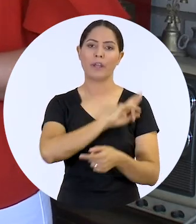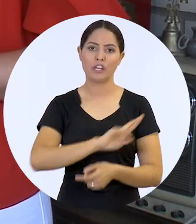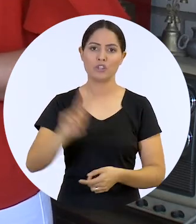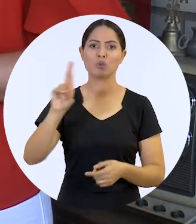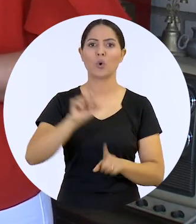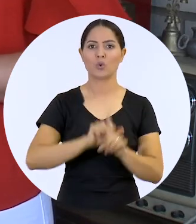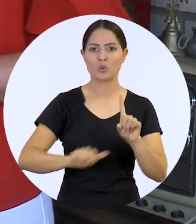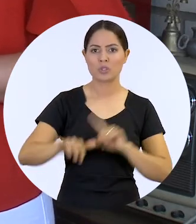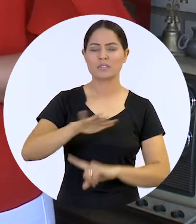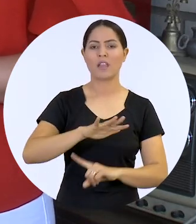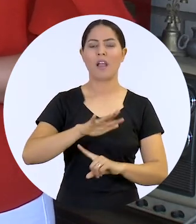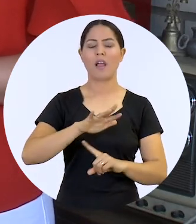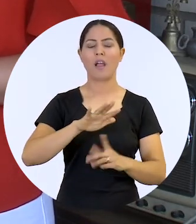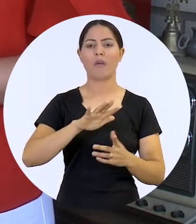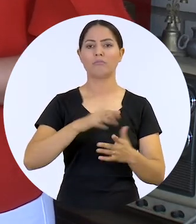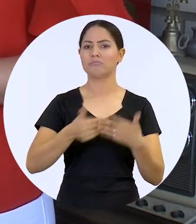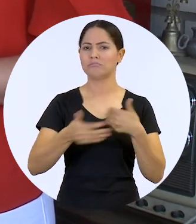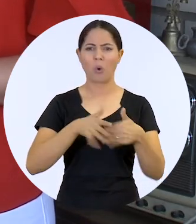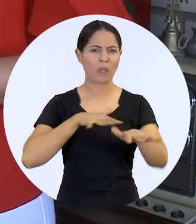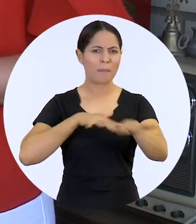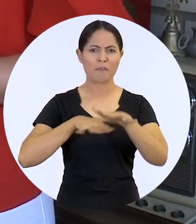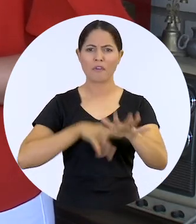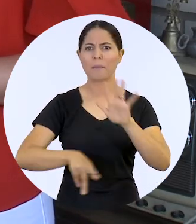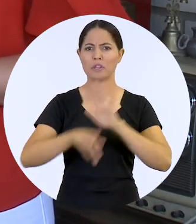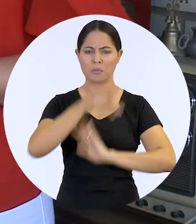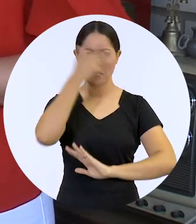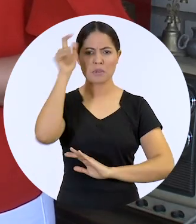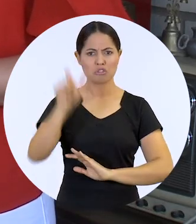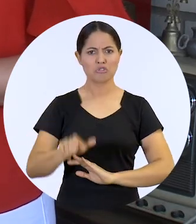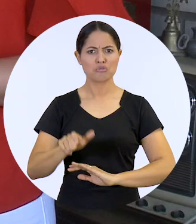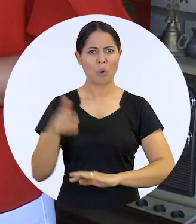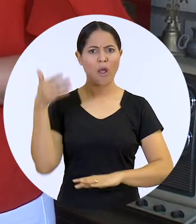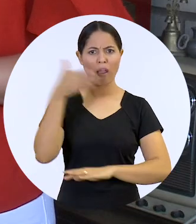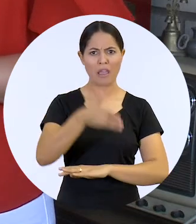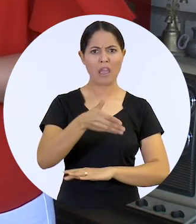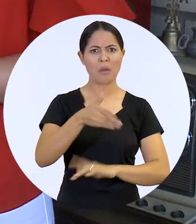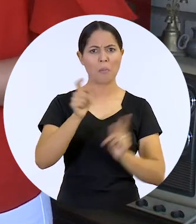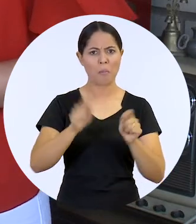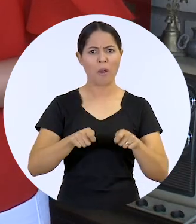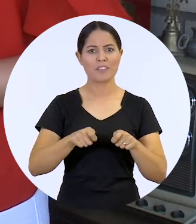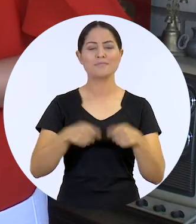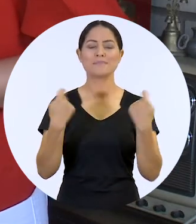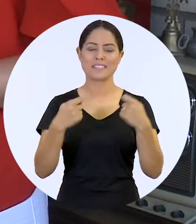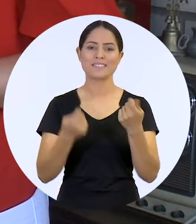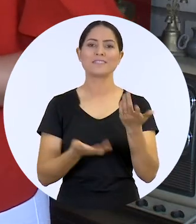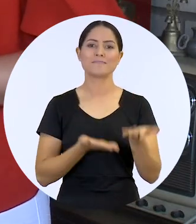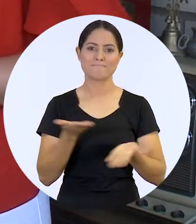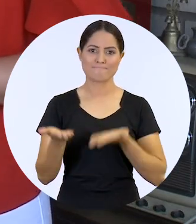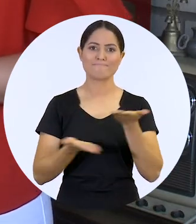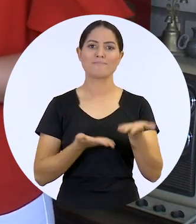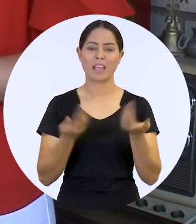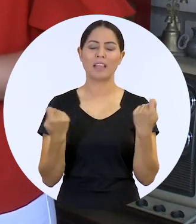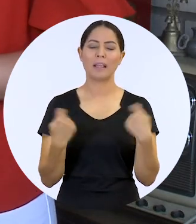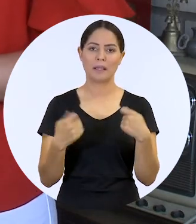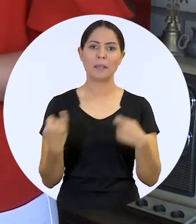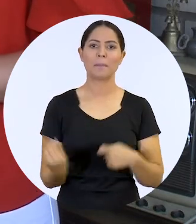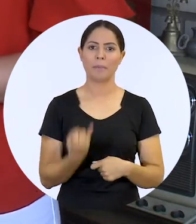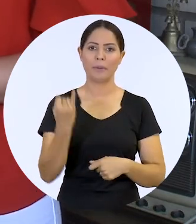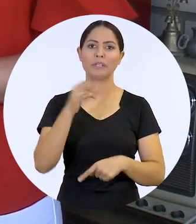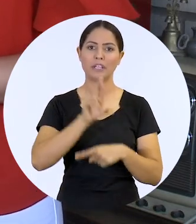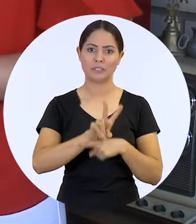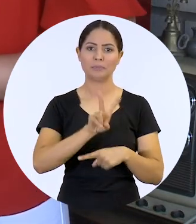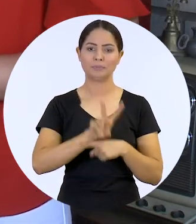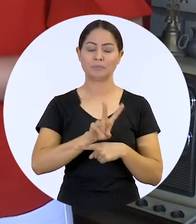envolvimento religioso, social, qualquer movimento que ele possa participar é importante. Depois, a própria sociedade, num ambiente